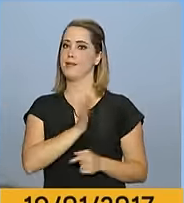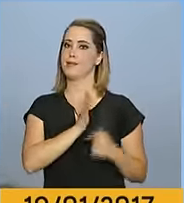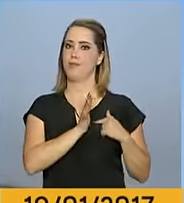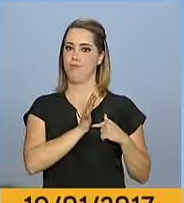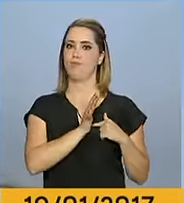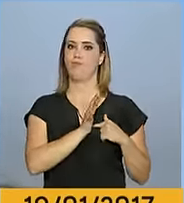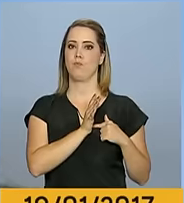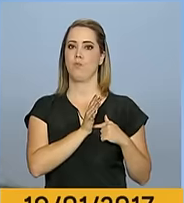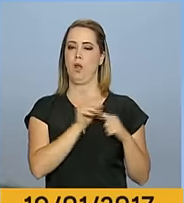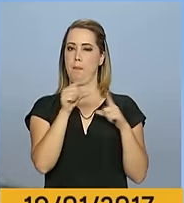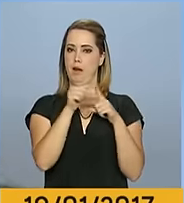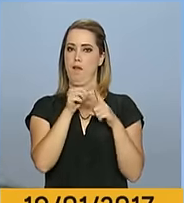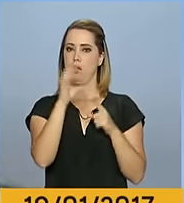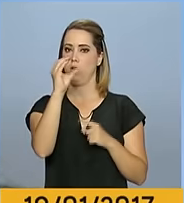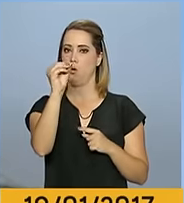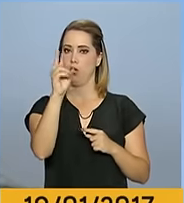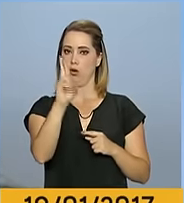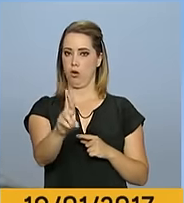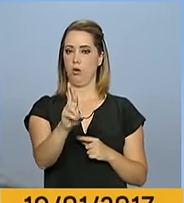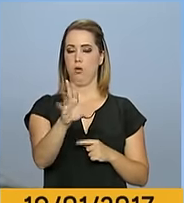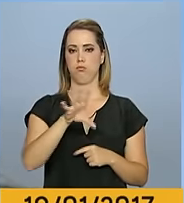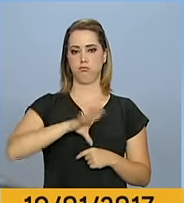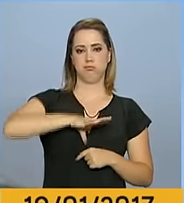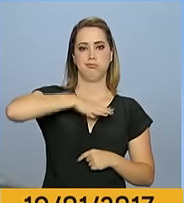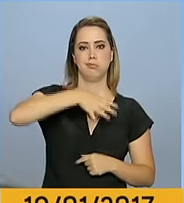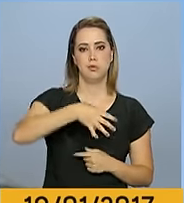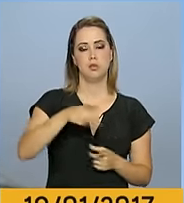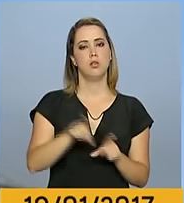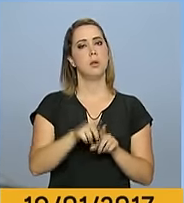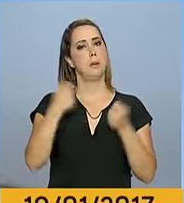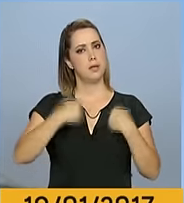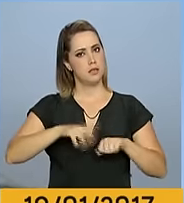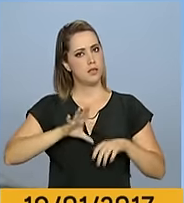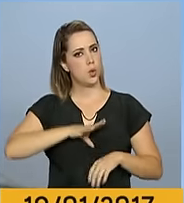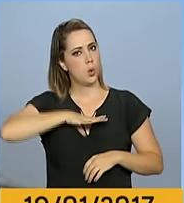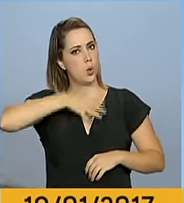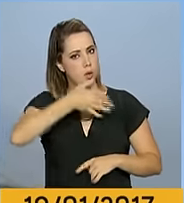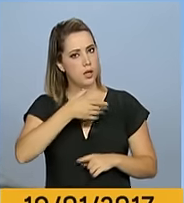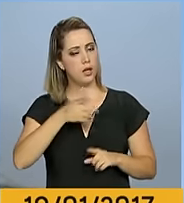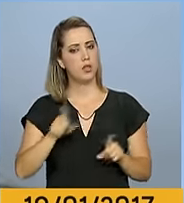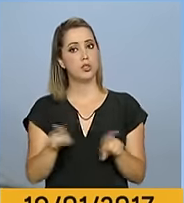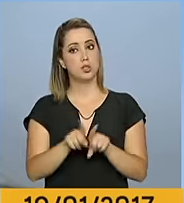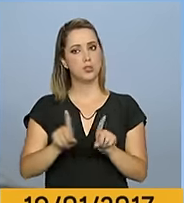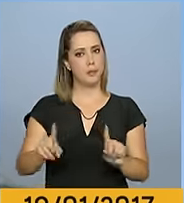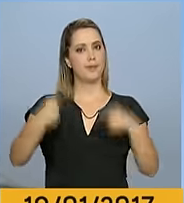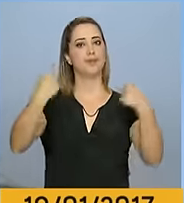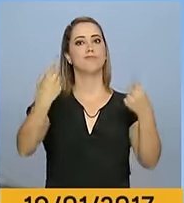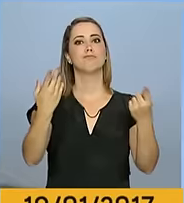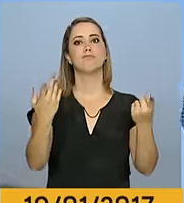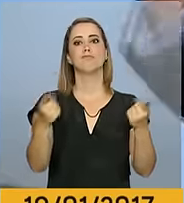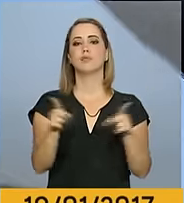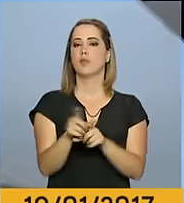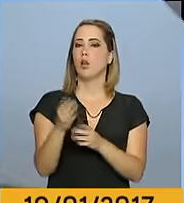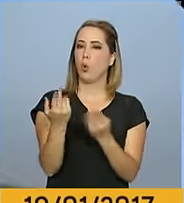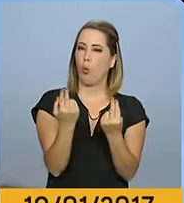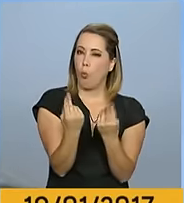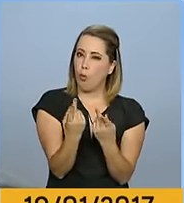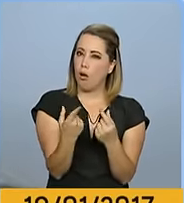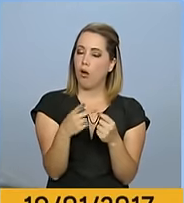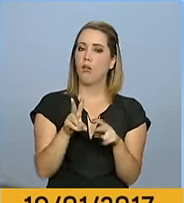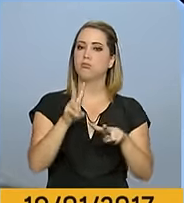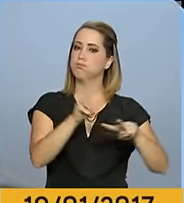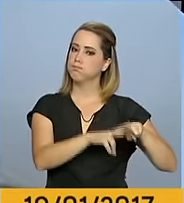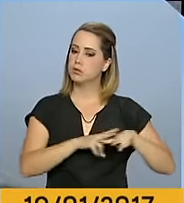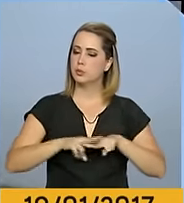eu ontem dizia: olha, mais do que coragem, é preciso uma certa ousadia. Como tive no caso das penitenciárias, vocês